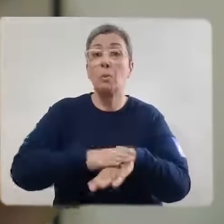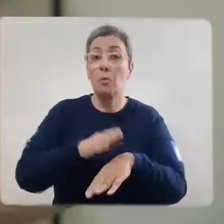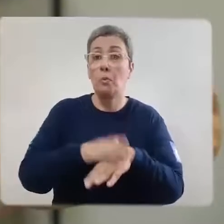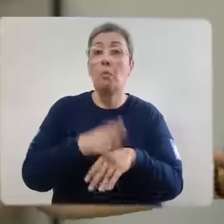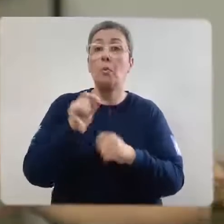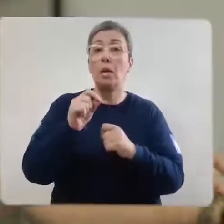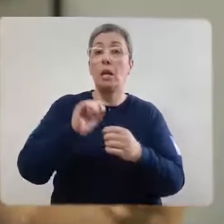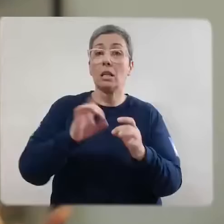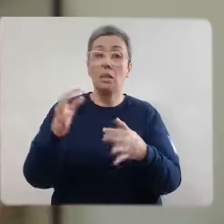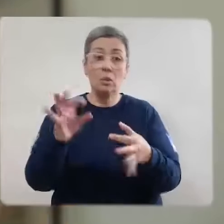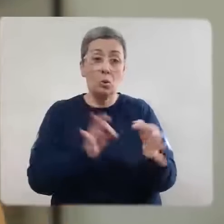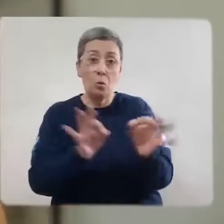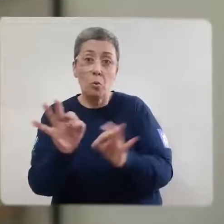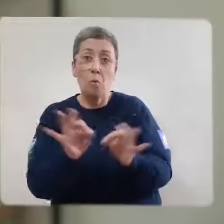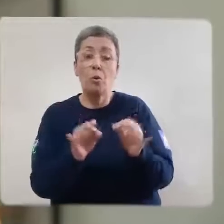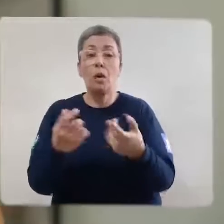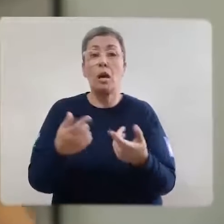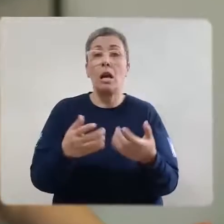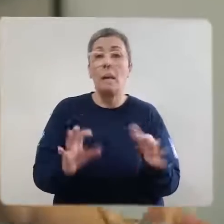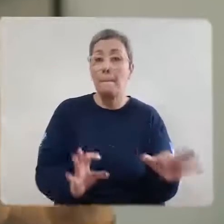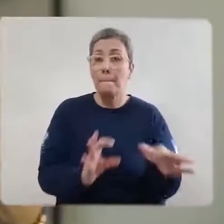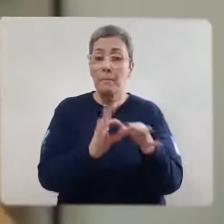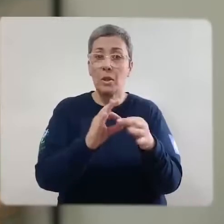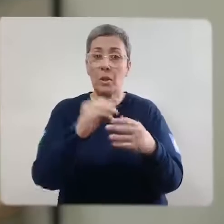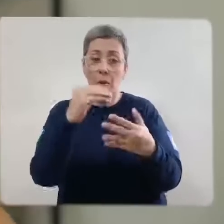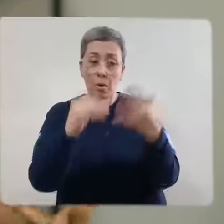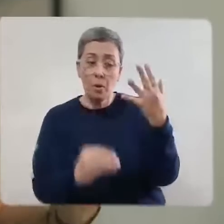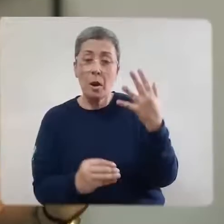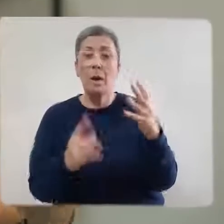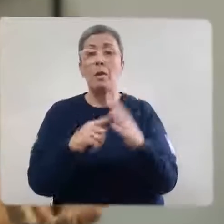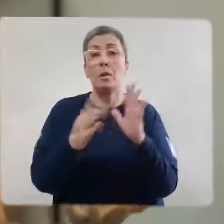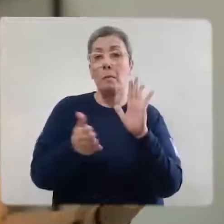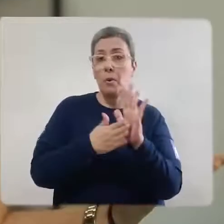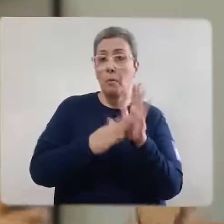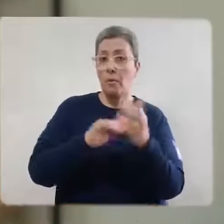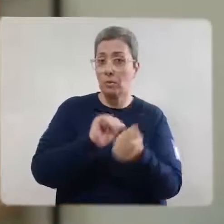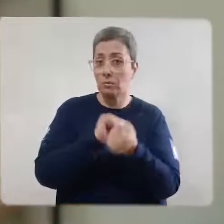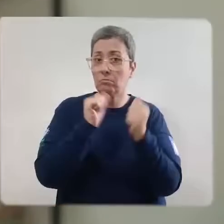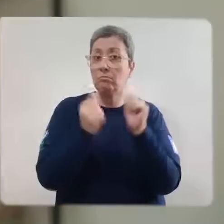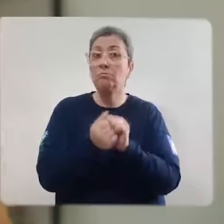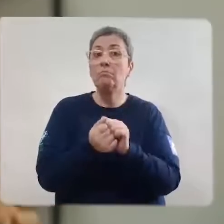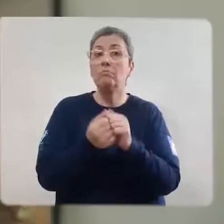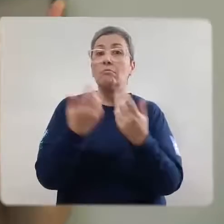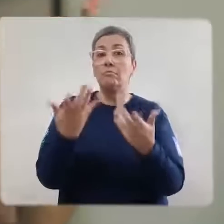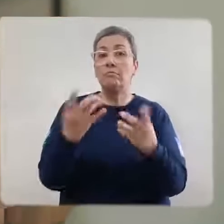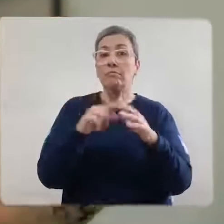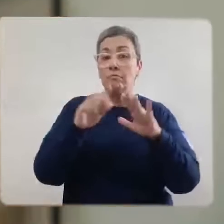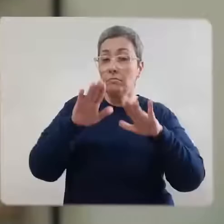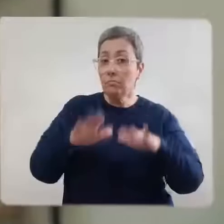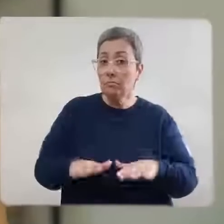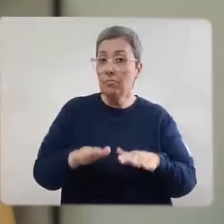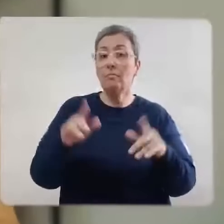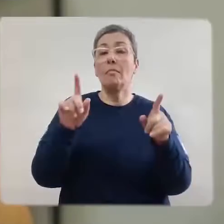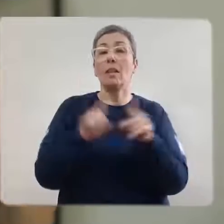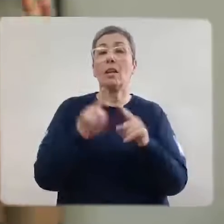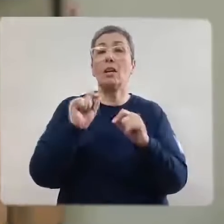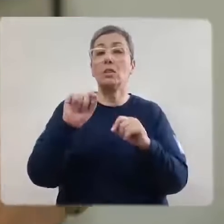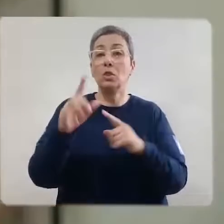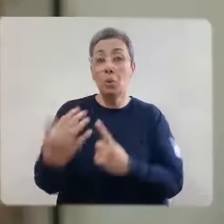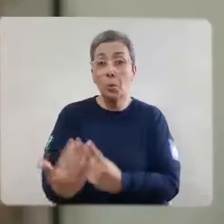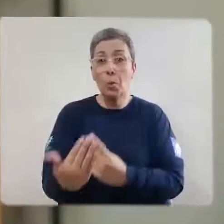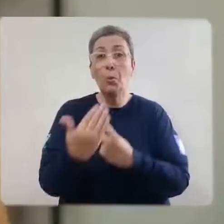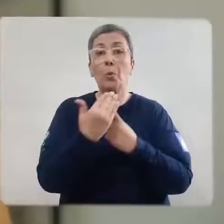função de articular, toda essa proposta de adaptação a essa criança, de permanência,